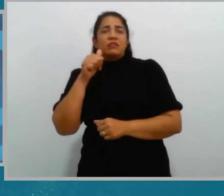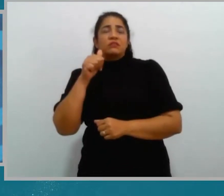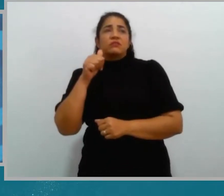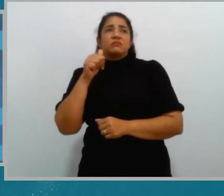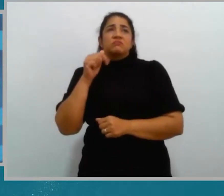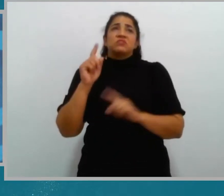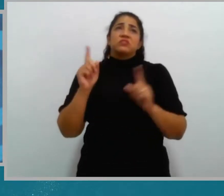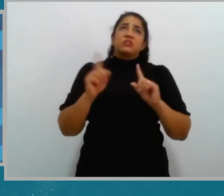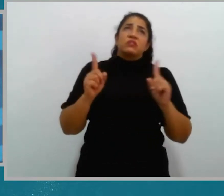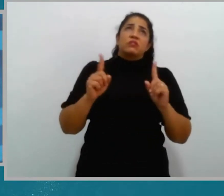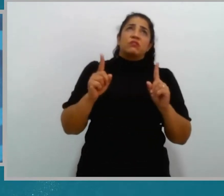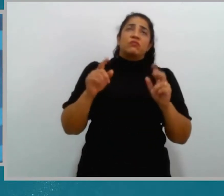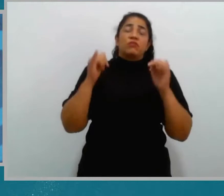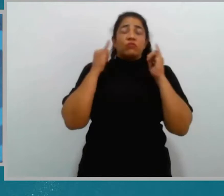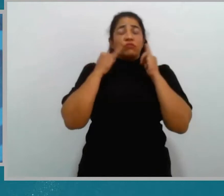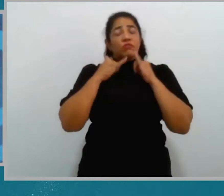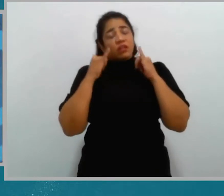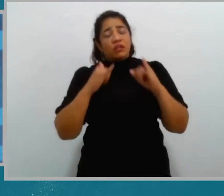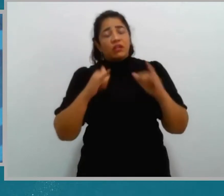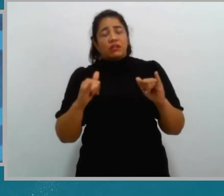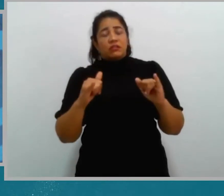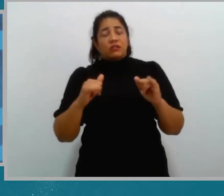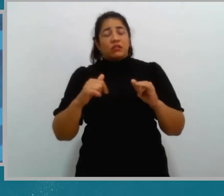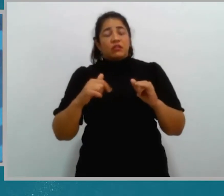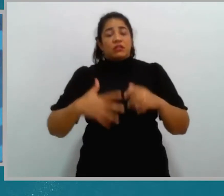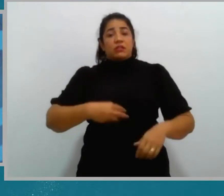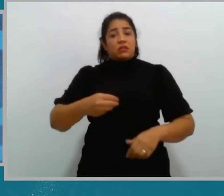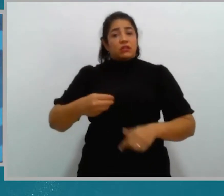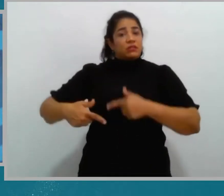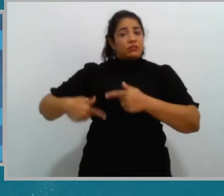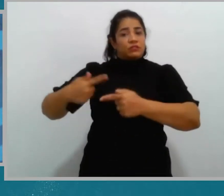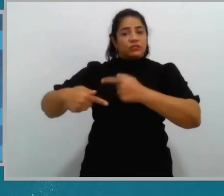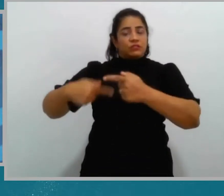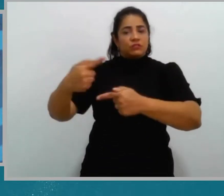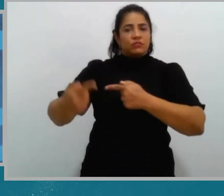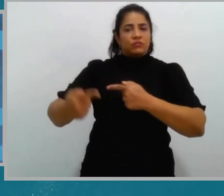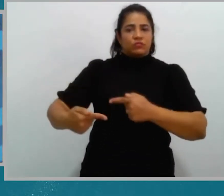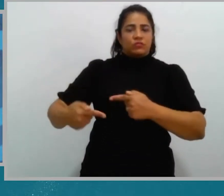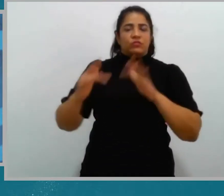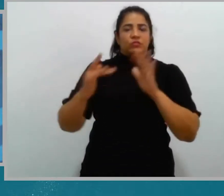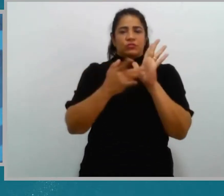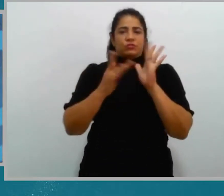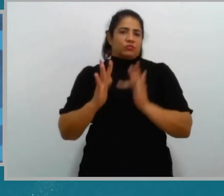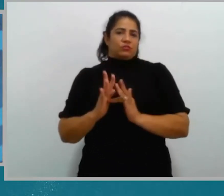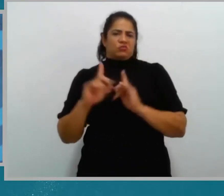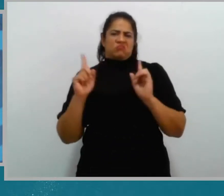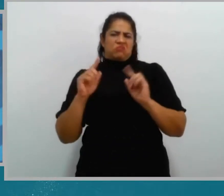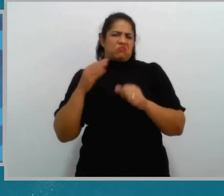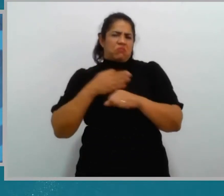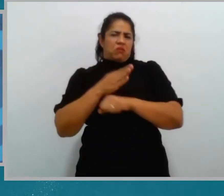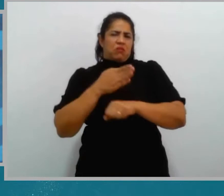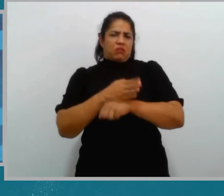genealogia, assim como Sara, Rebeca, fazem parte sim da genealogia.